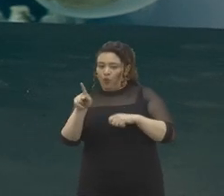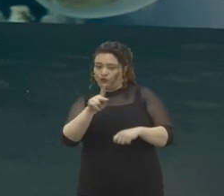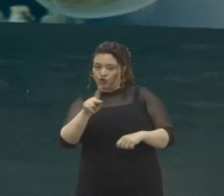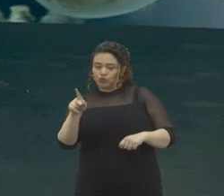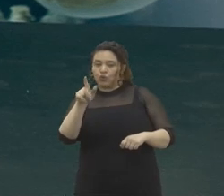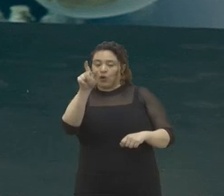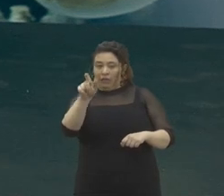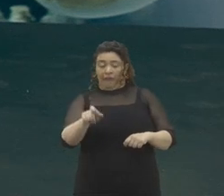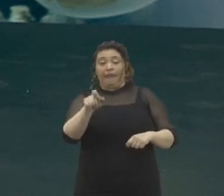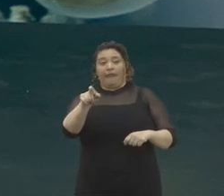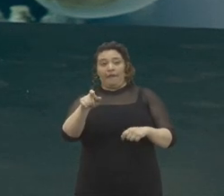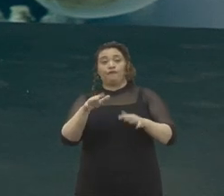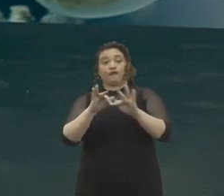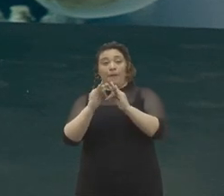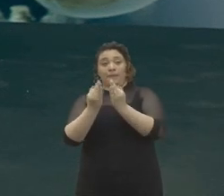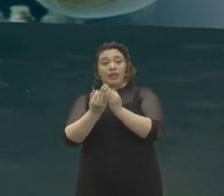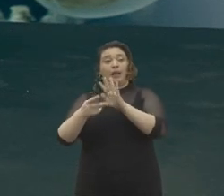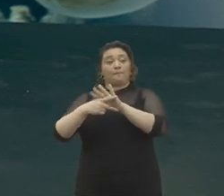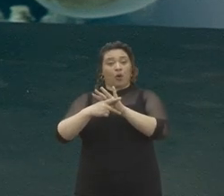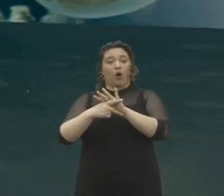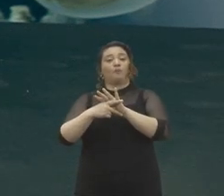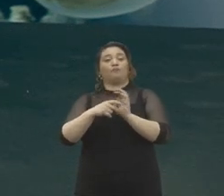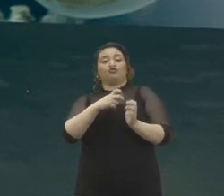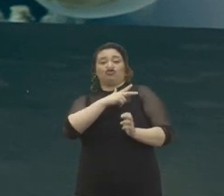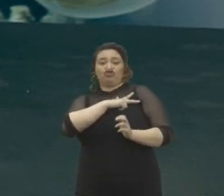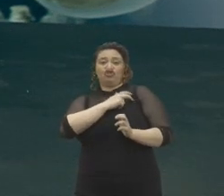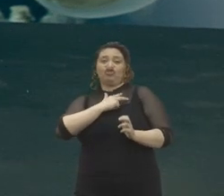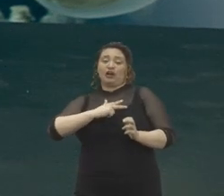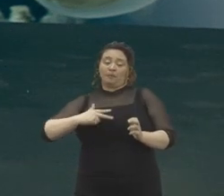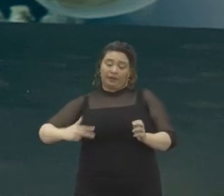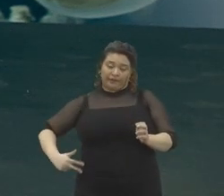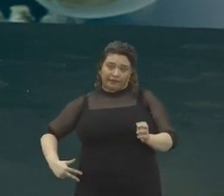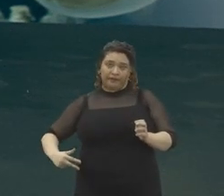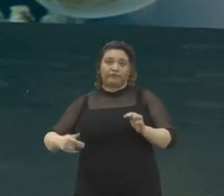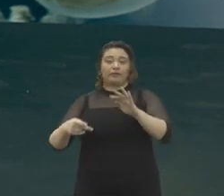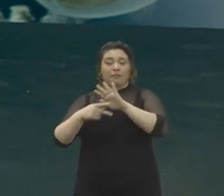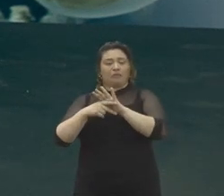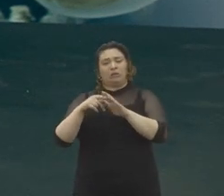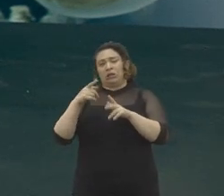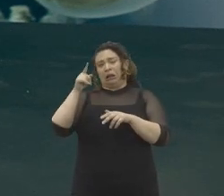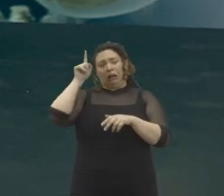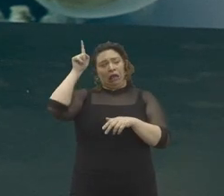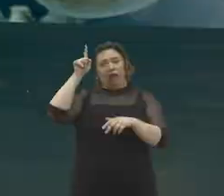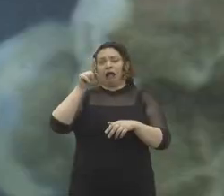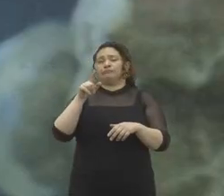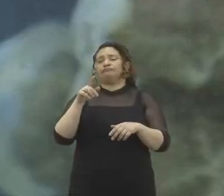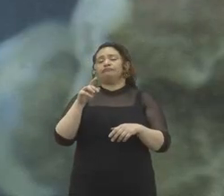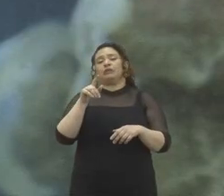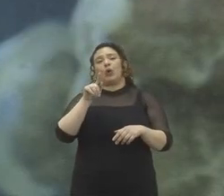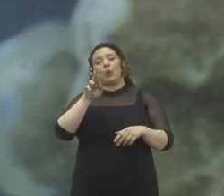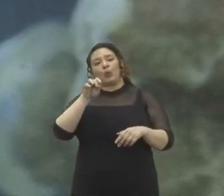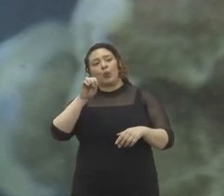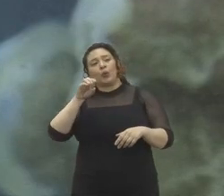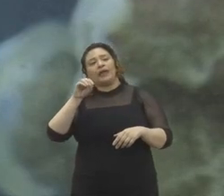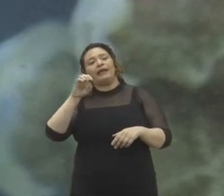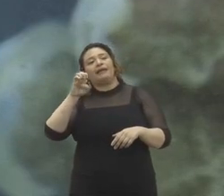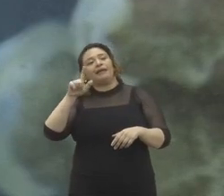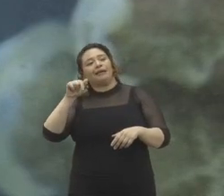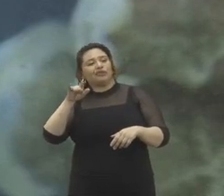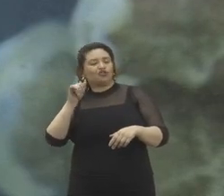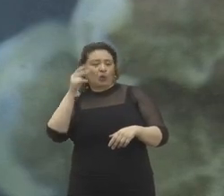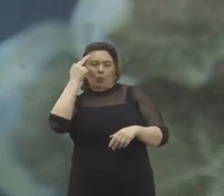dinamarquês isso foi muito comum na Groenlândia durante muito tempo eh Principalmente nos anos 50